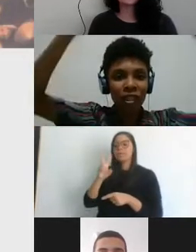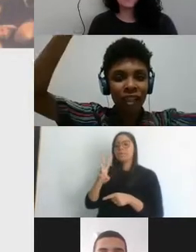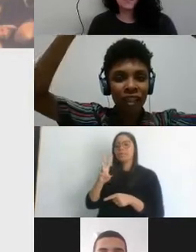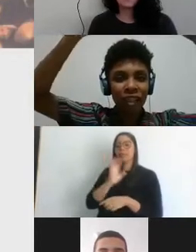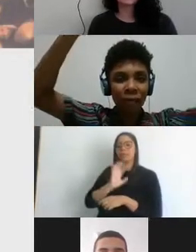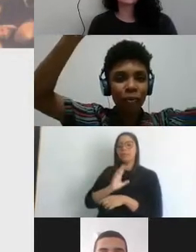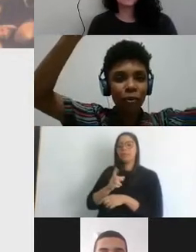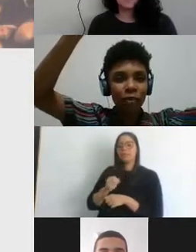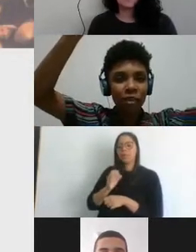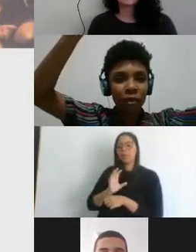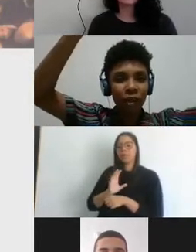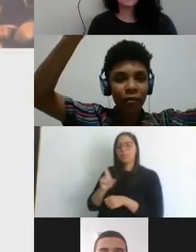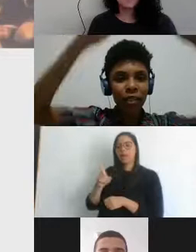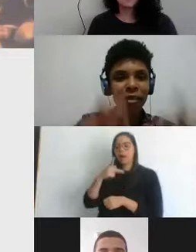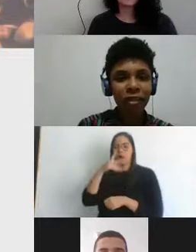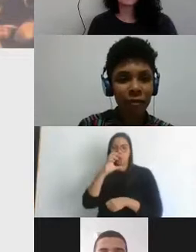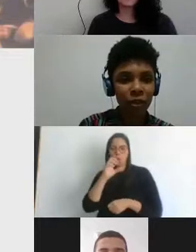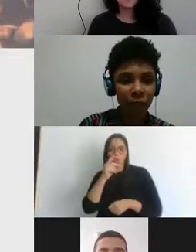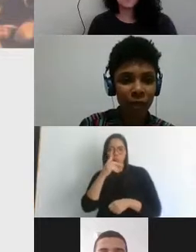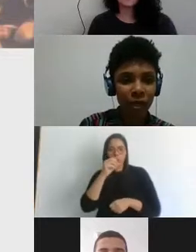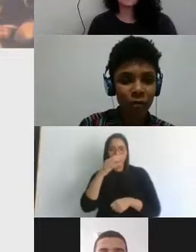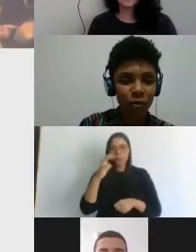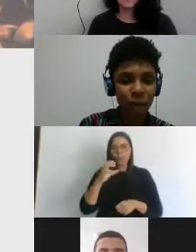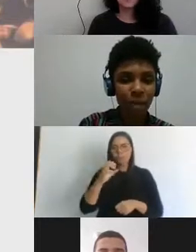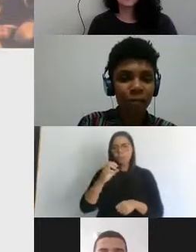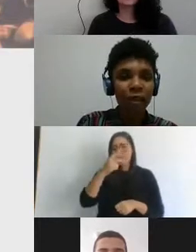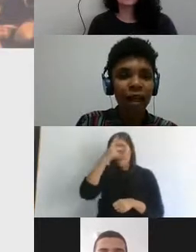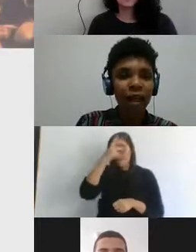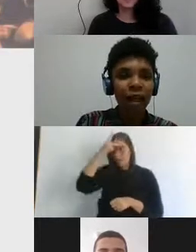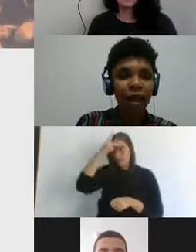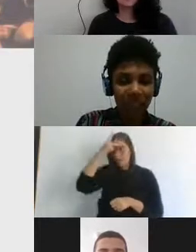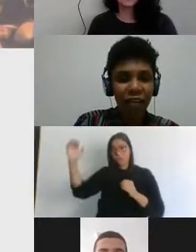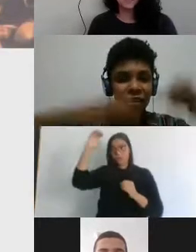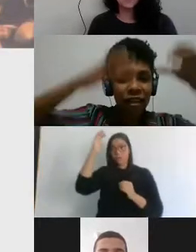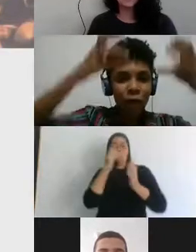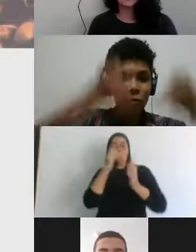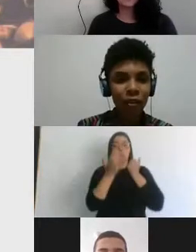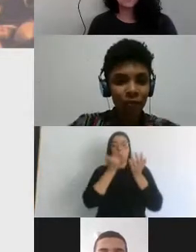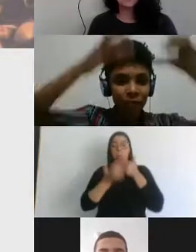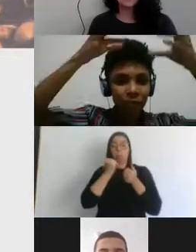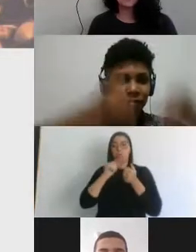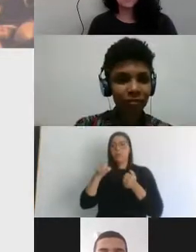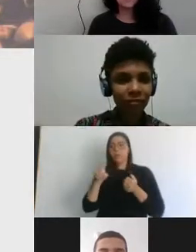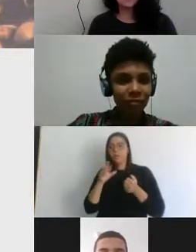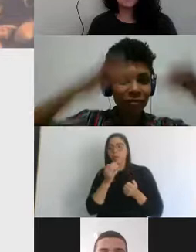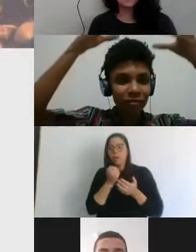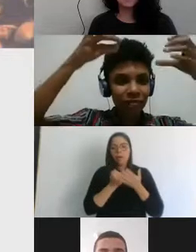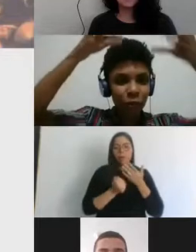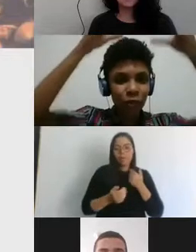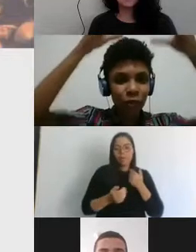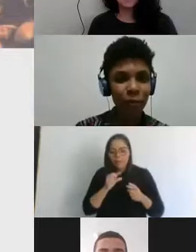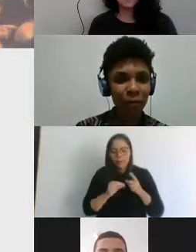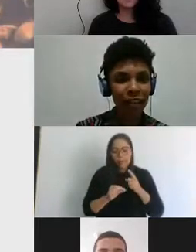vai sob a comida e quem tá na ponta consegue pegar comida mas quem tá aí embaixo pega menos essa alavanca ao meio